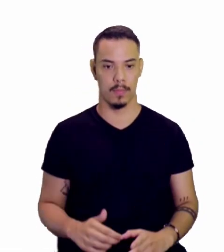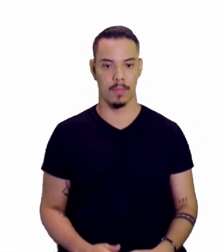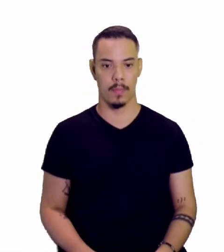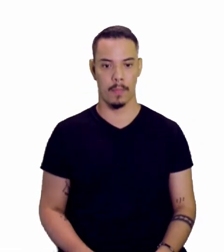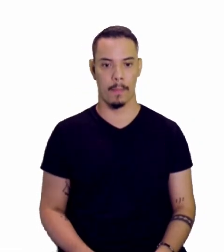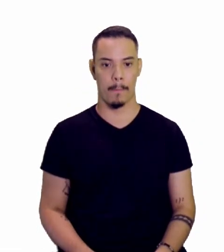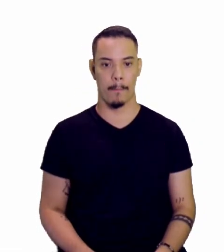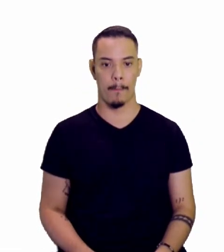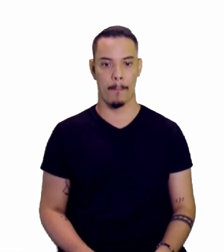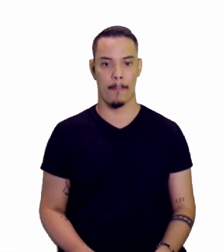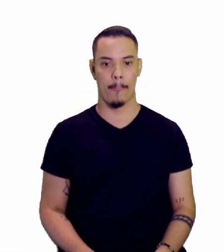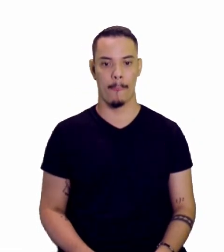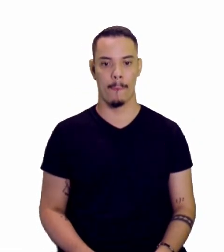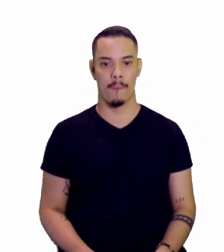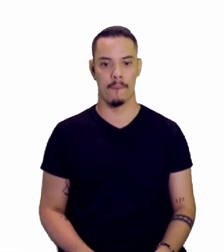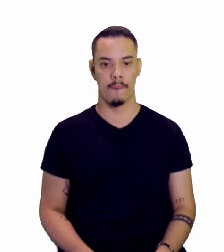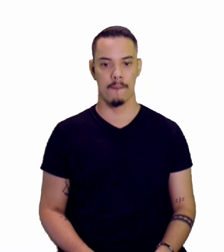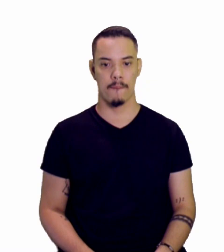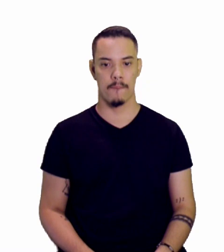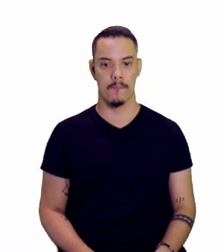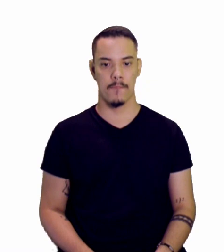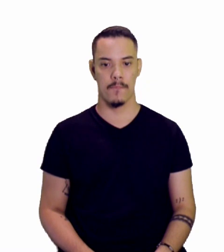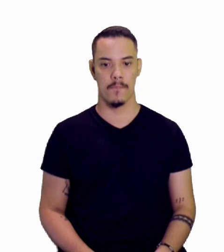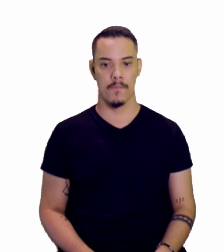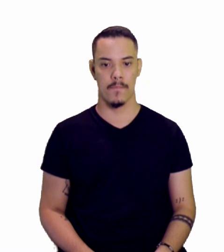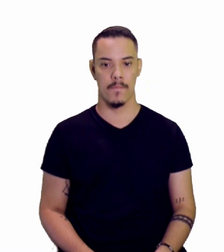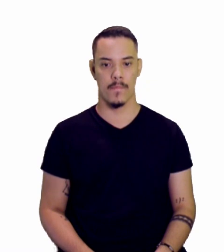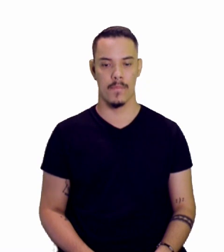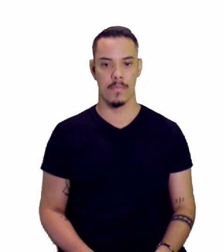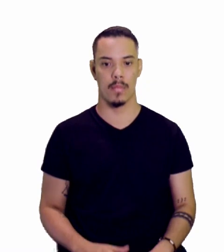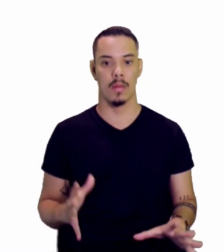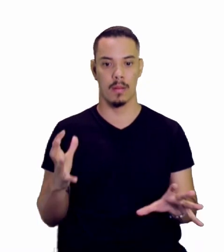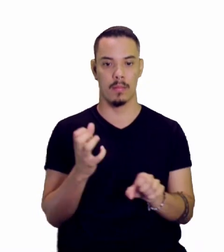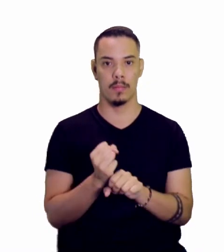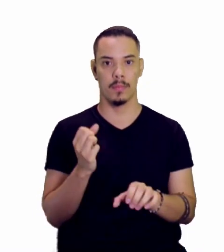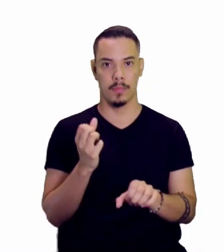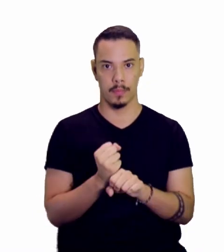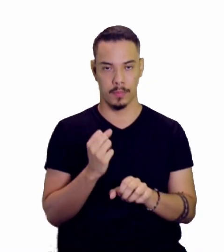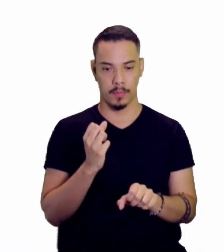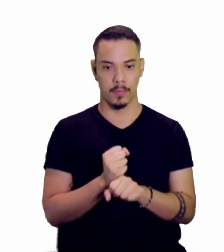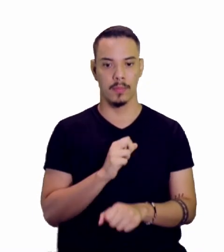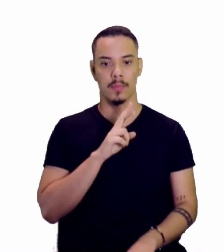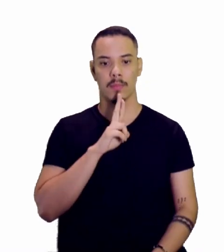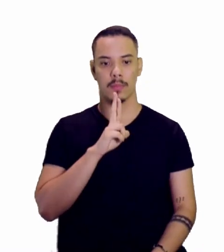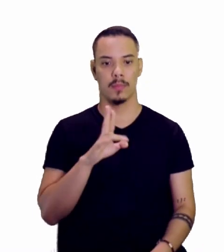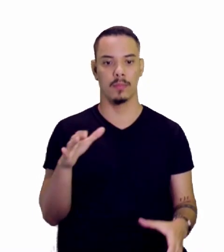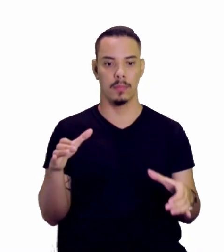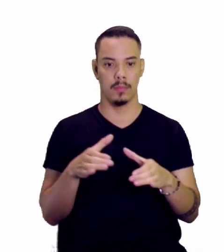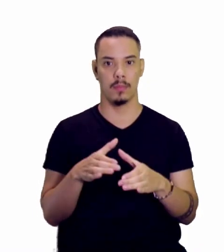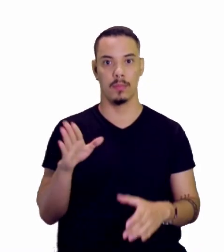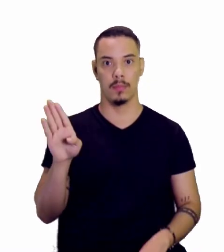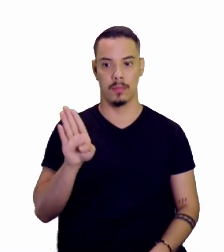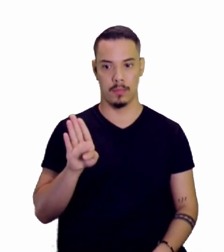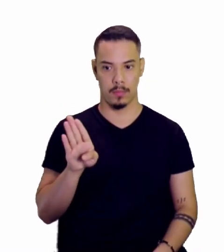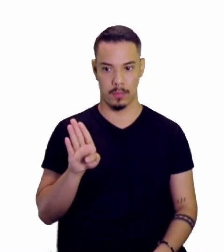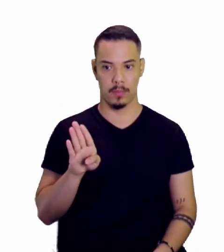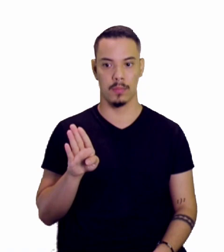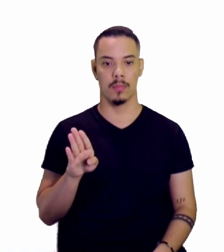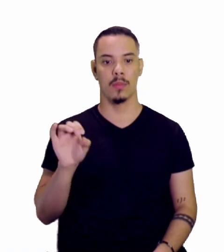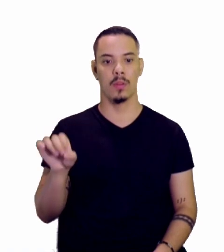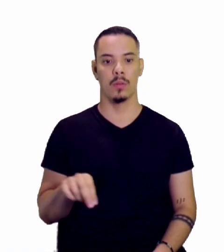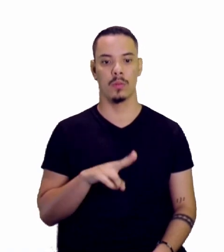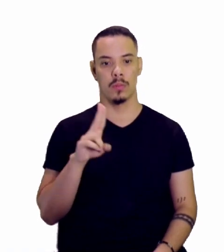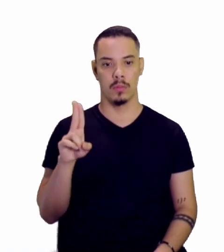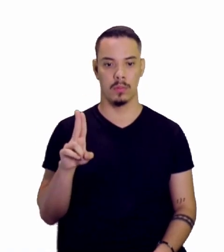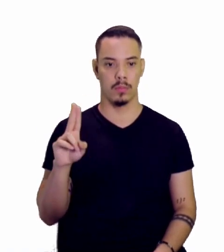para calcular, tinha pessoal... forças diferentes. Ó, para calcular, a gente tem que pegar a resultante da equipe B, no caso, né? Ou da equipe